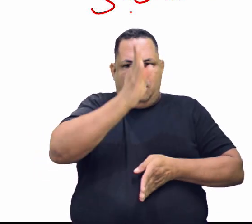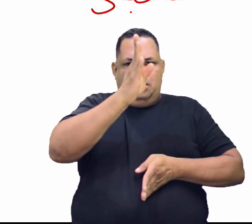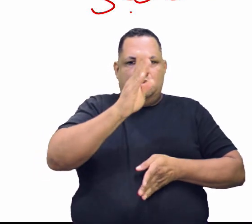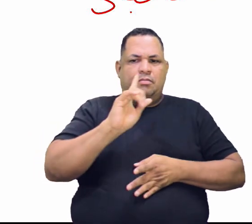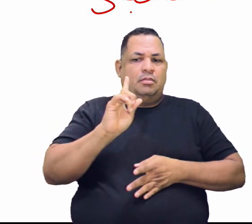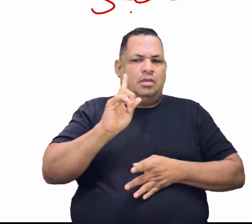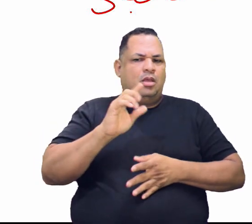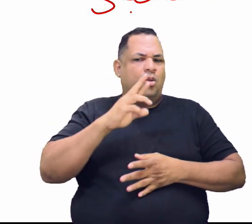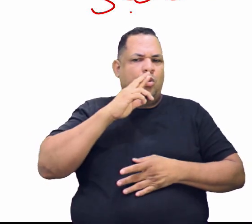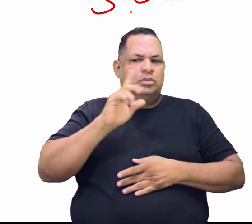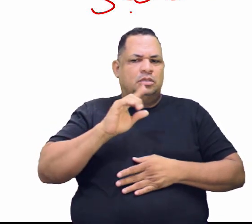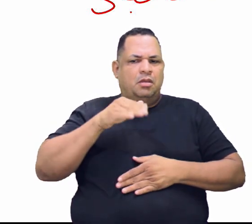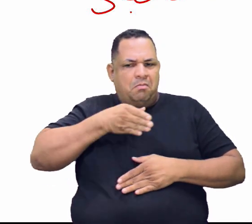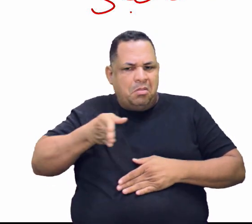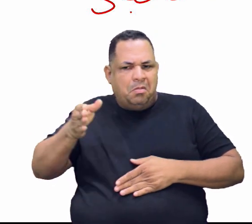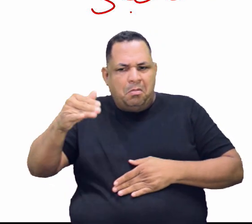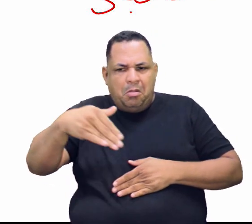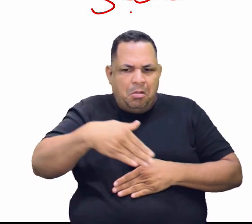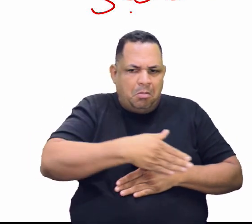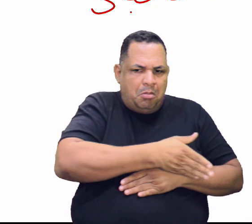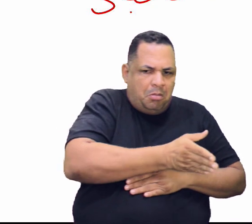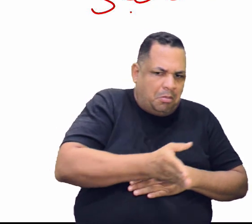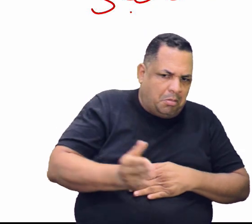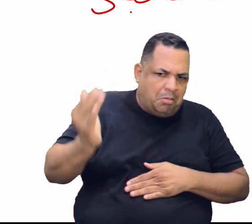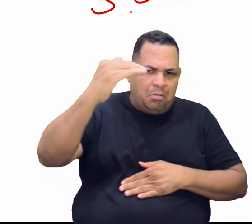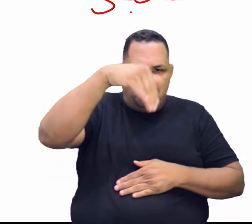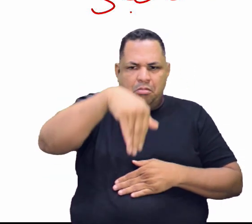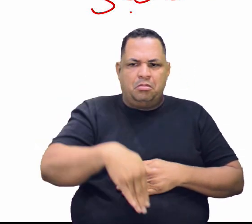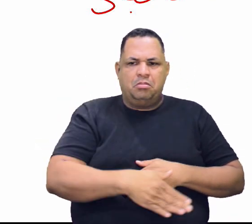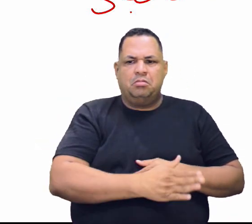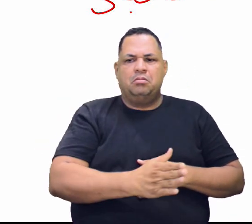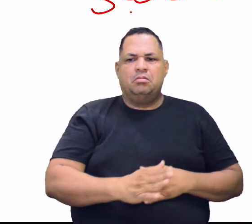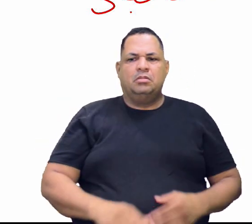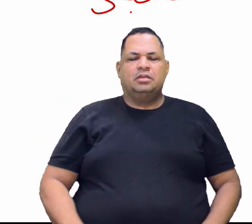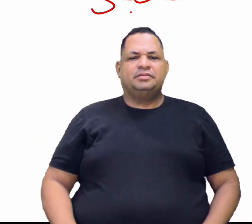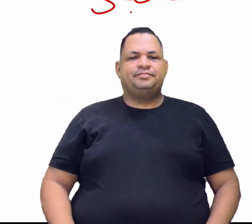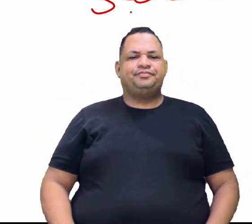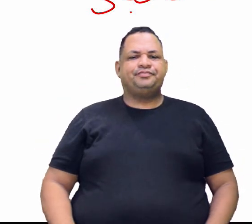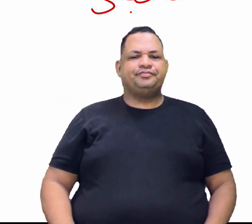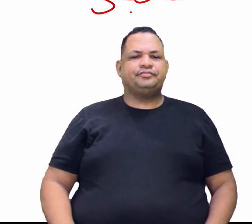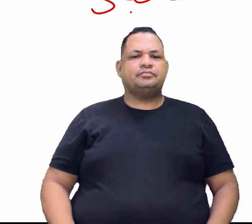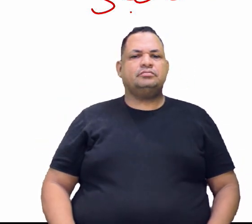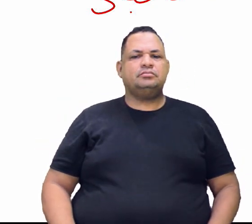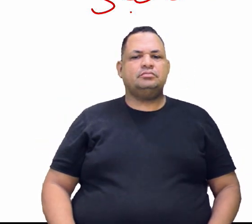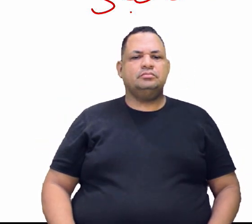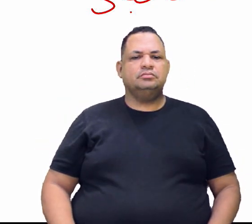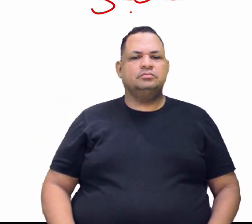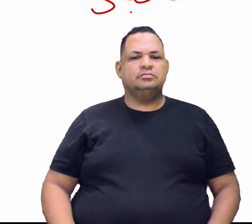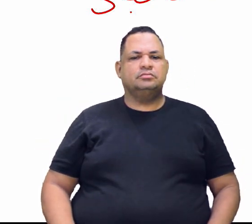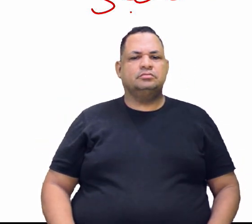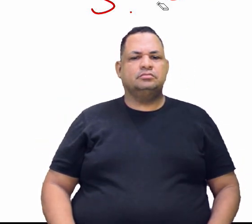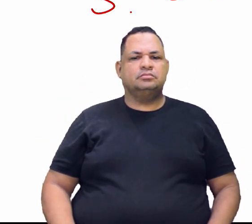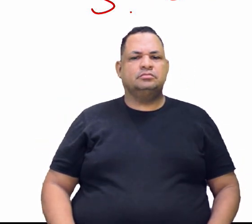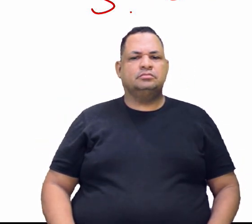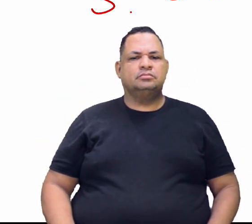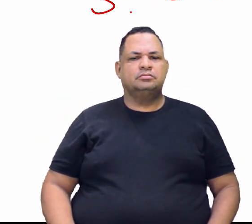Rondon não vê assim. Certinho? Então, olha só. Deixa eu apagar aqui para